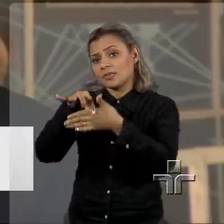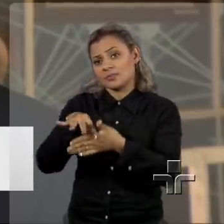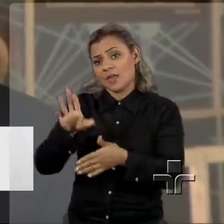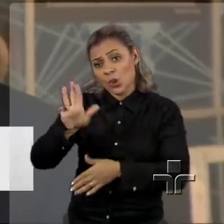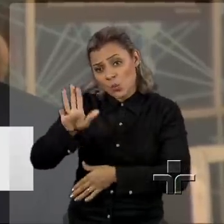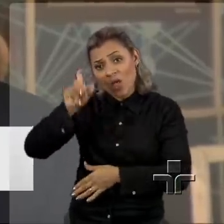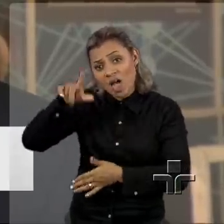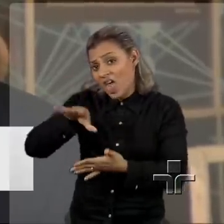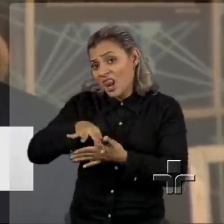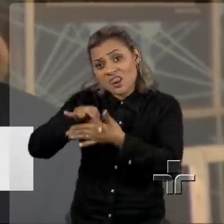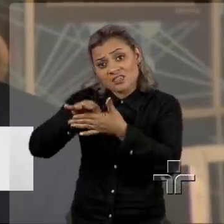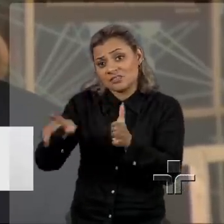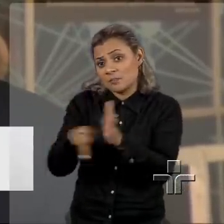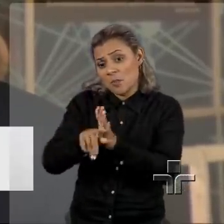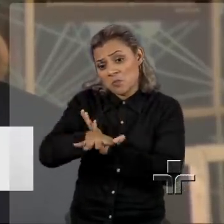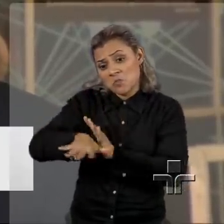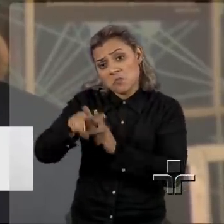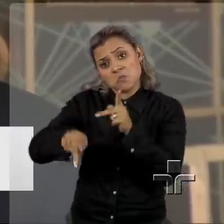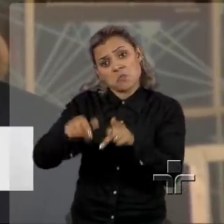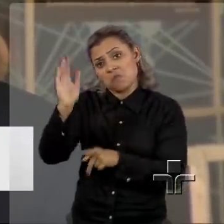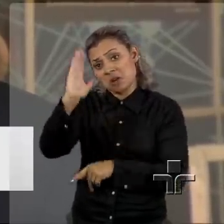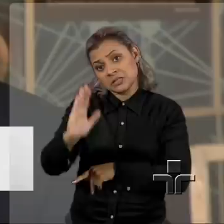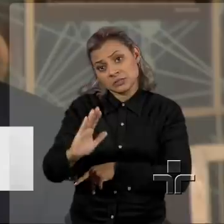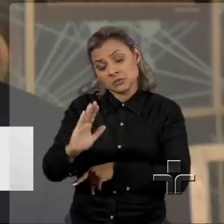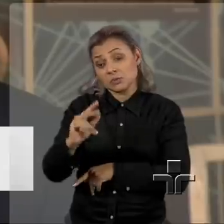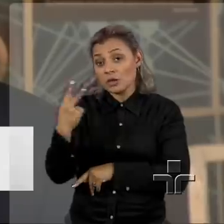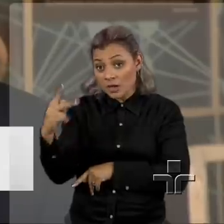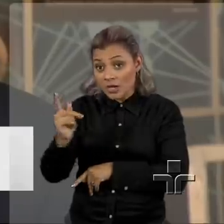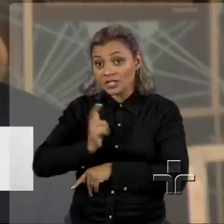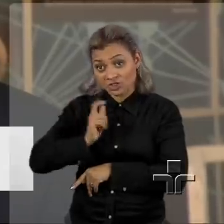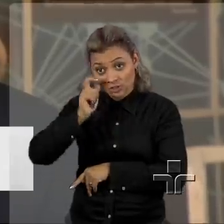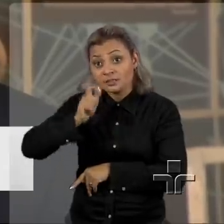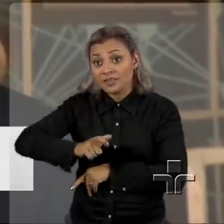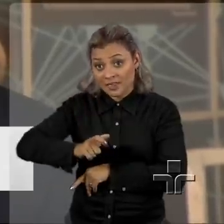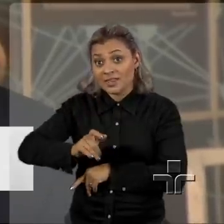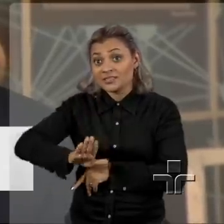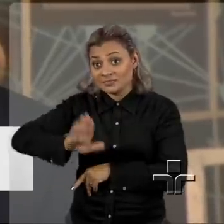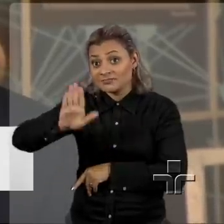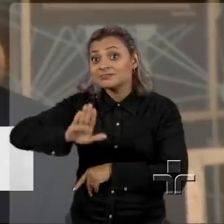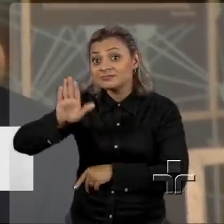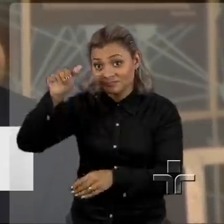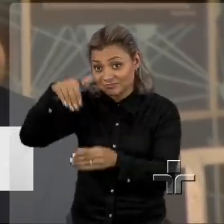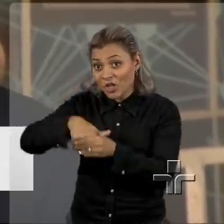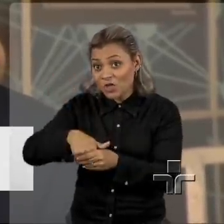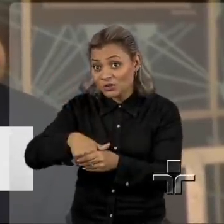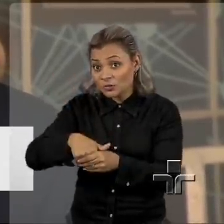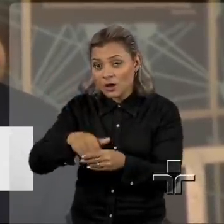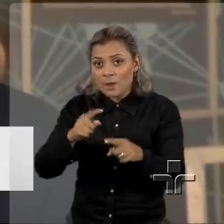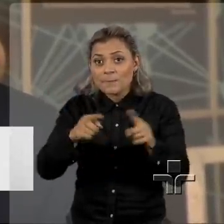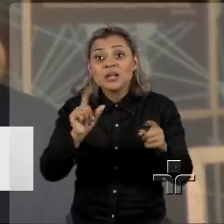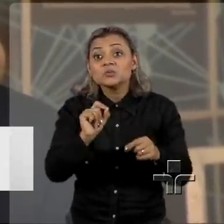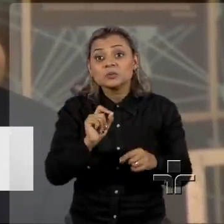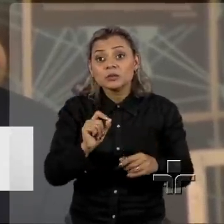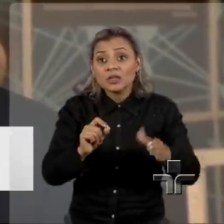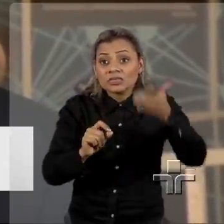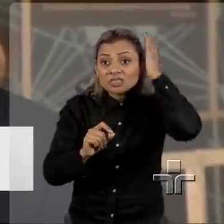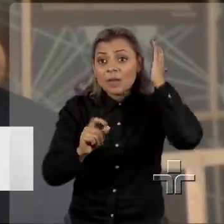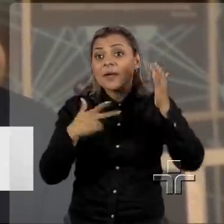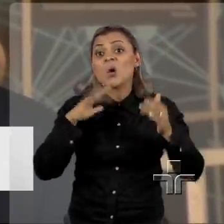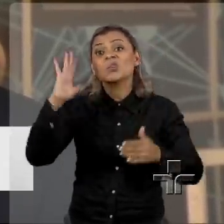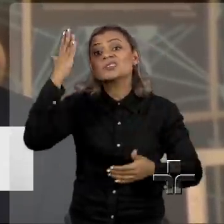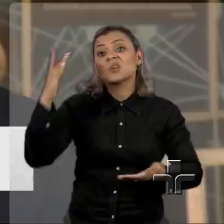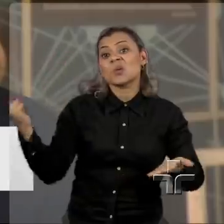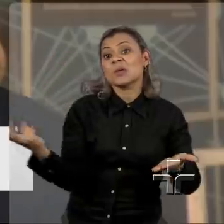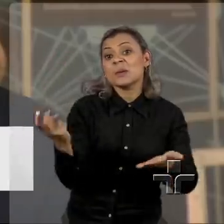se conhece na República Brasileira. E ele tinha pretensões eleitorais. Temer termina o mandato depois do impeachment, com uma idade já